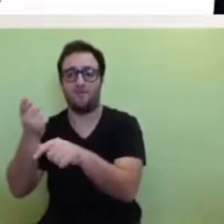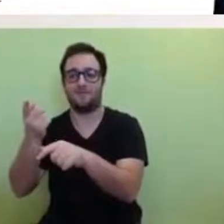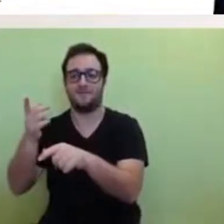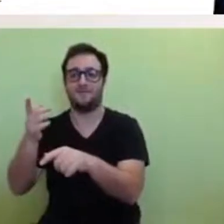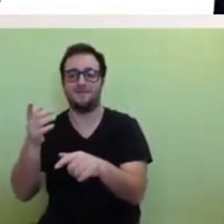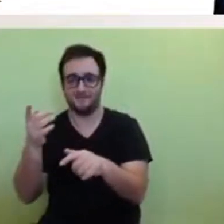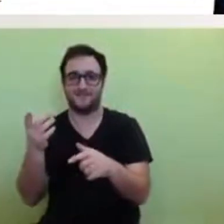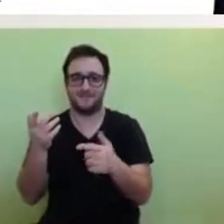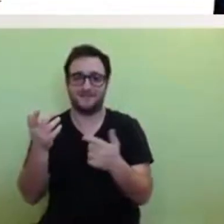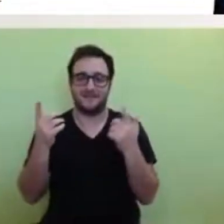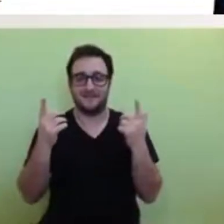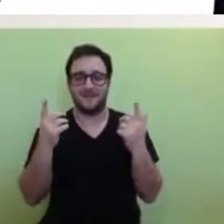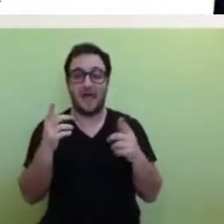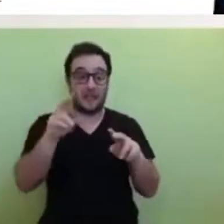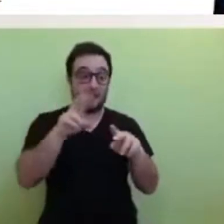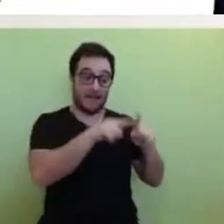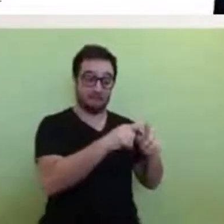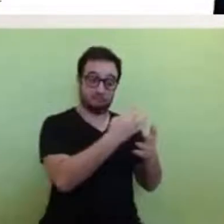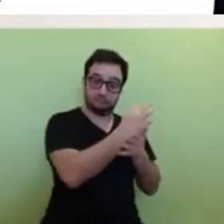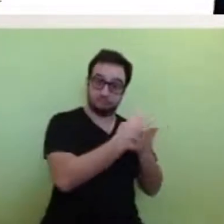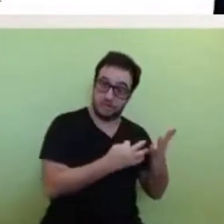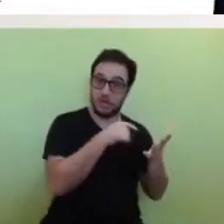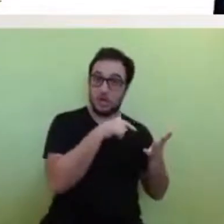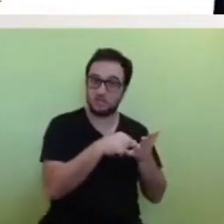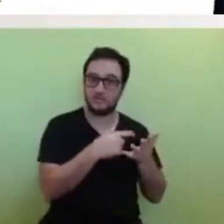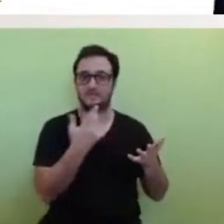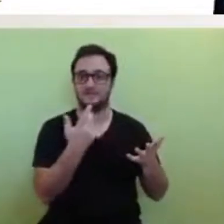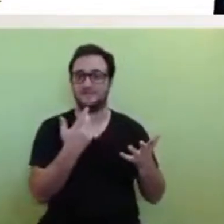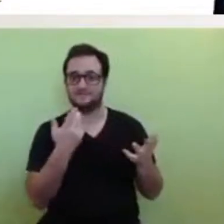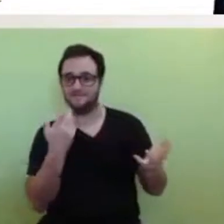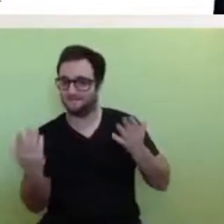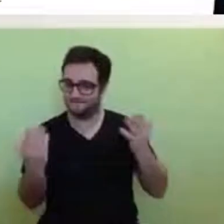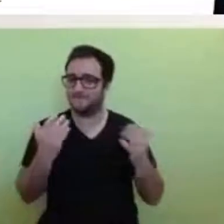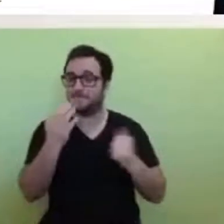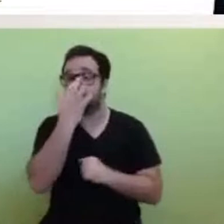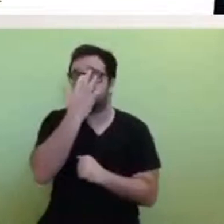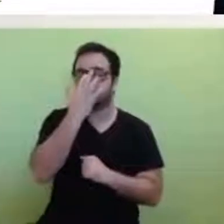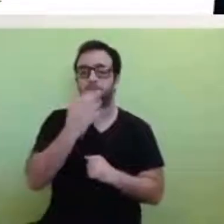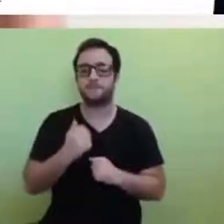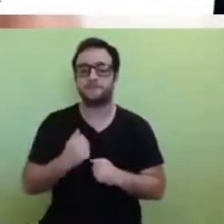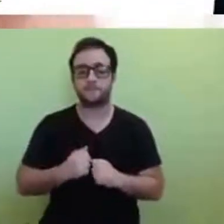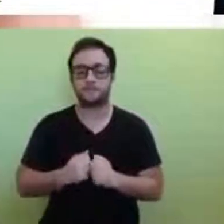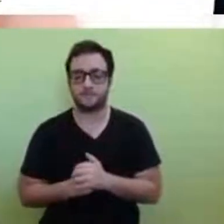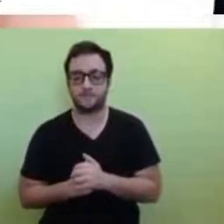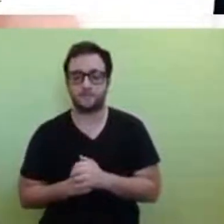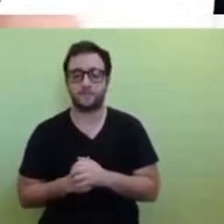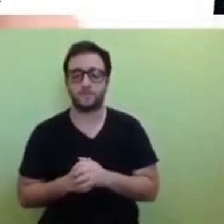Eu estava vendo essa semana, por exemplo, a tradução para Libras